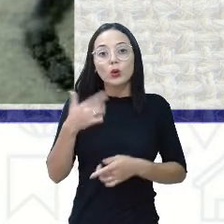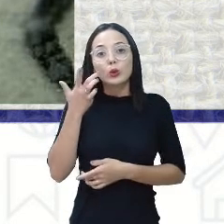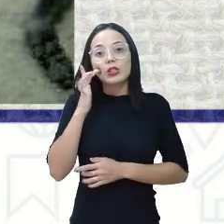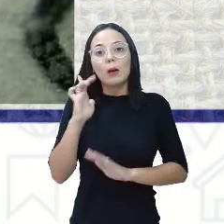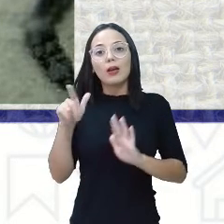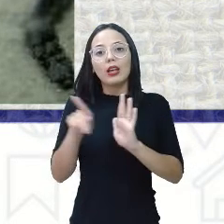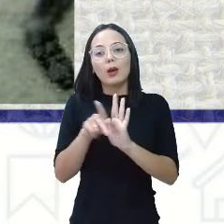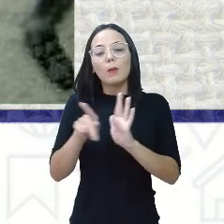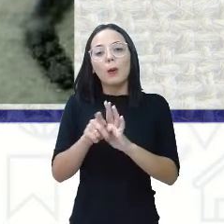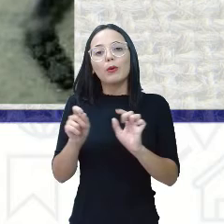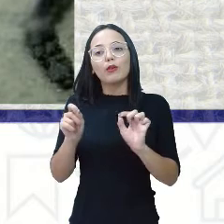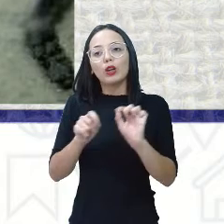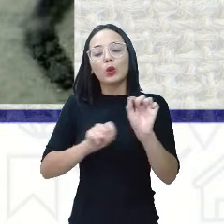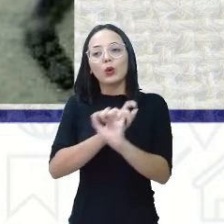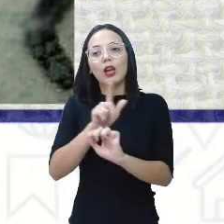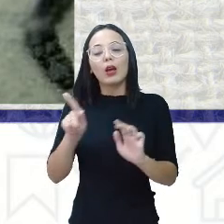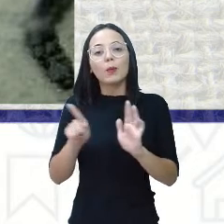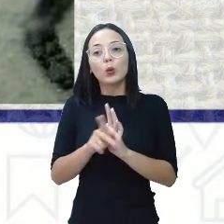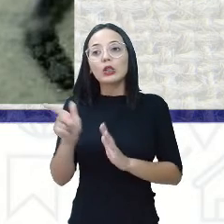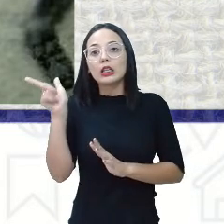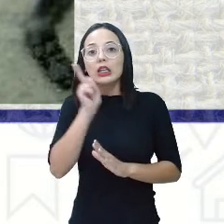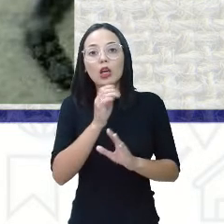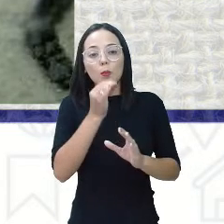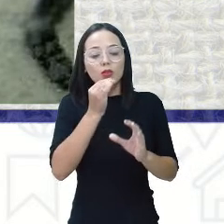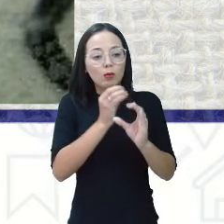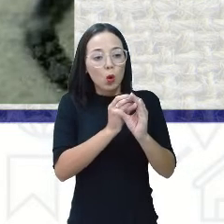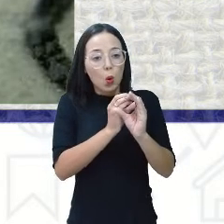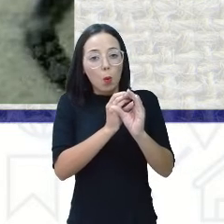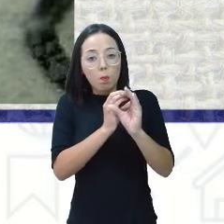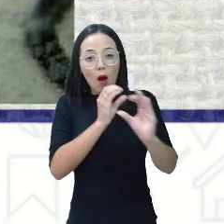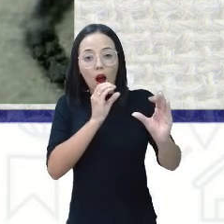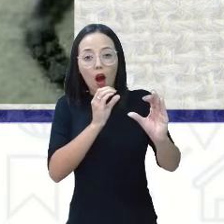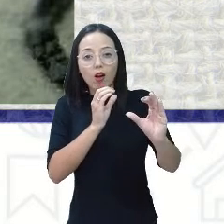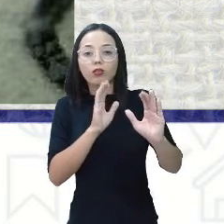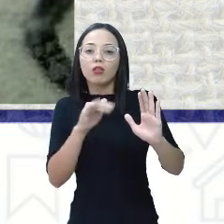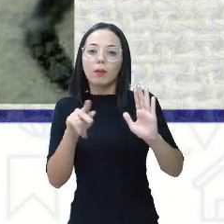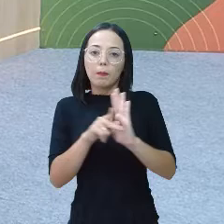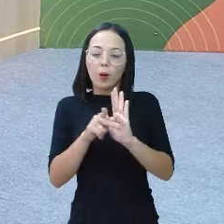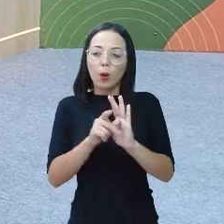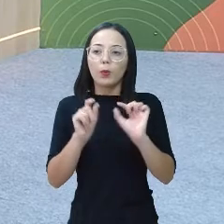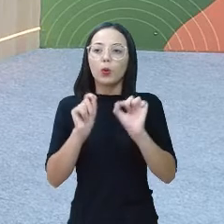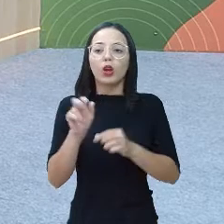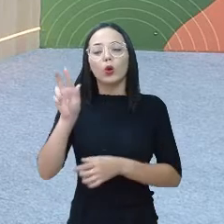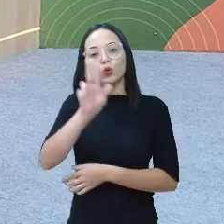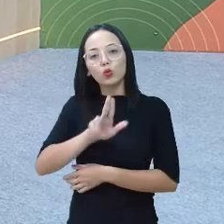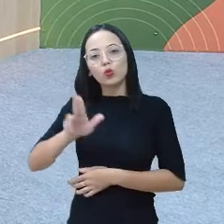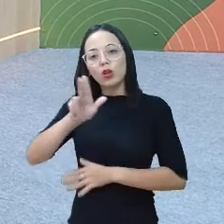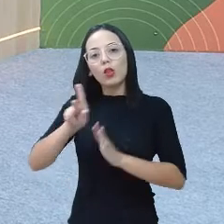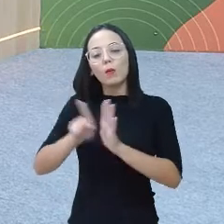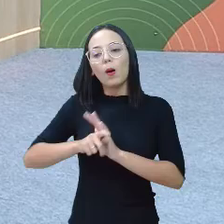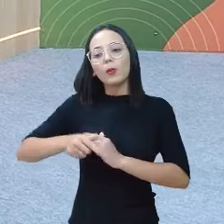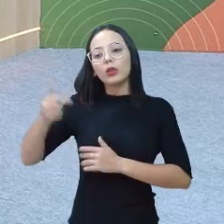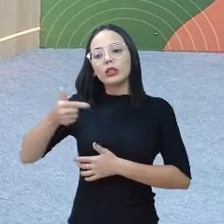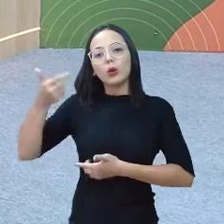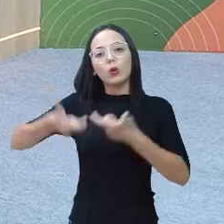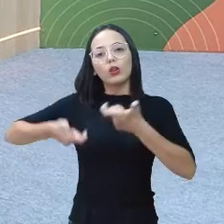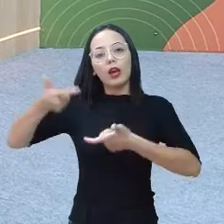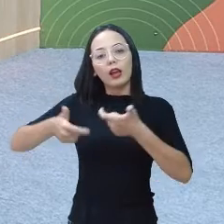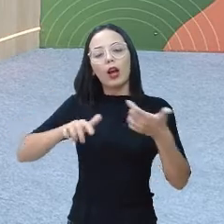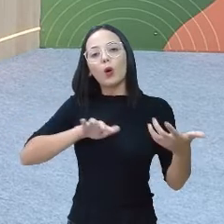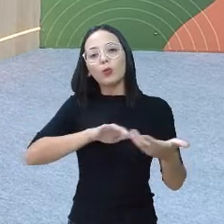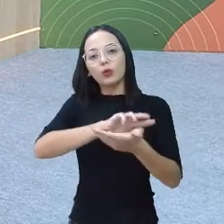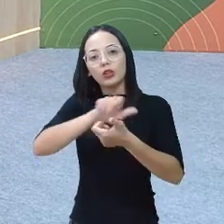que esses canhões eles tinham um alcance tão grande, né? Então, canhões que foram utilizados na Segunda Guerra Mundial,